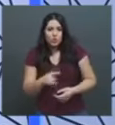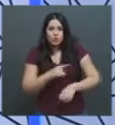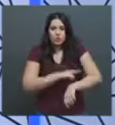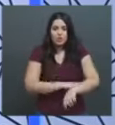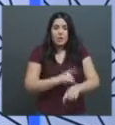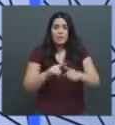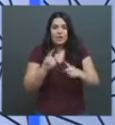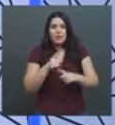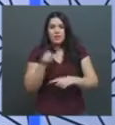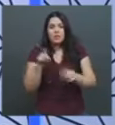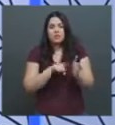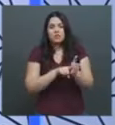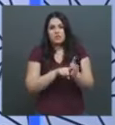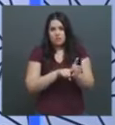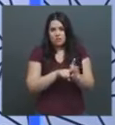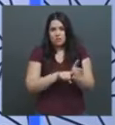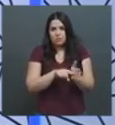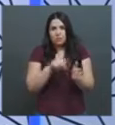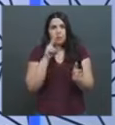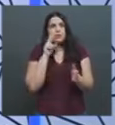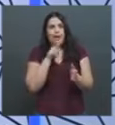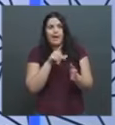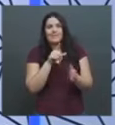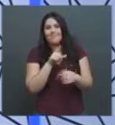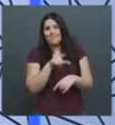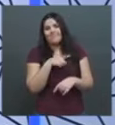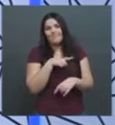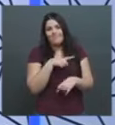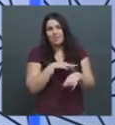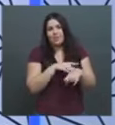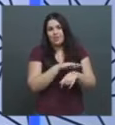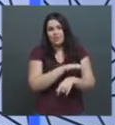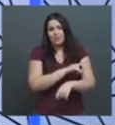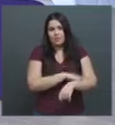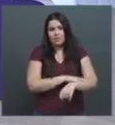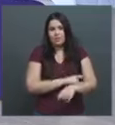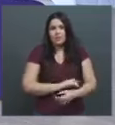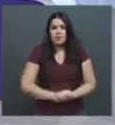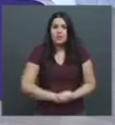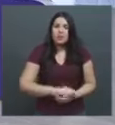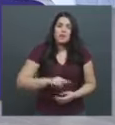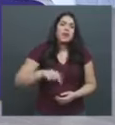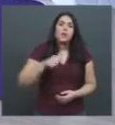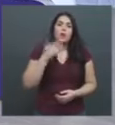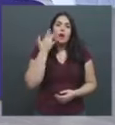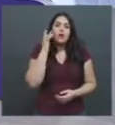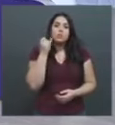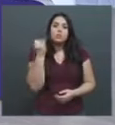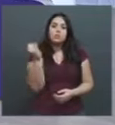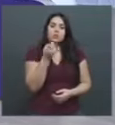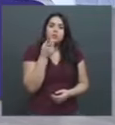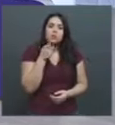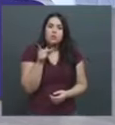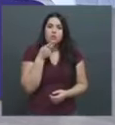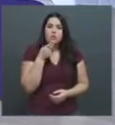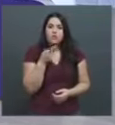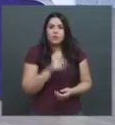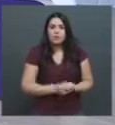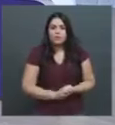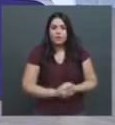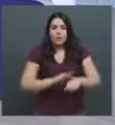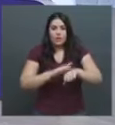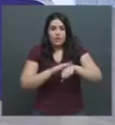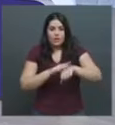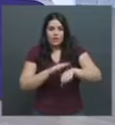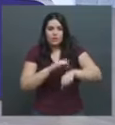urina, vê que está com infecção. Doutora, achei que isso é importante, você comentou. A infecção urinária